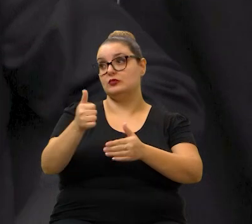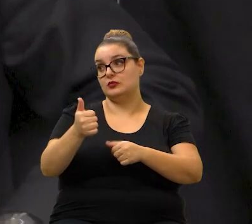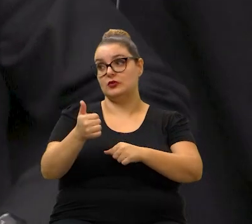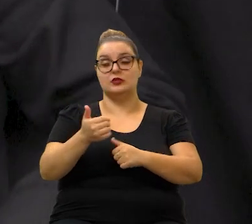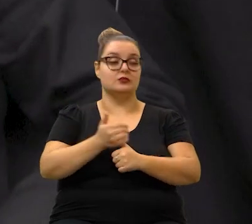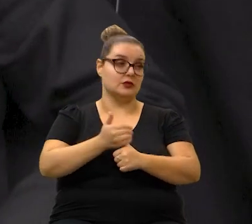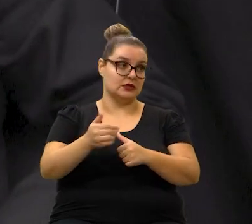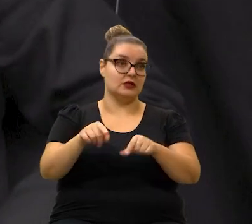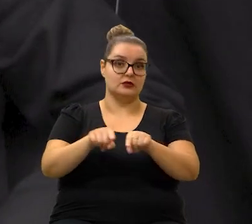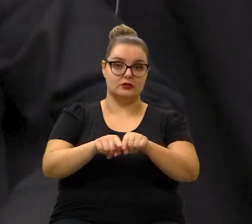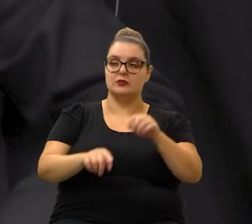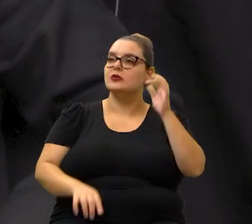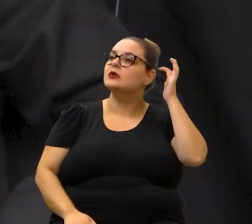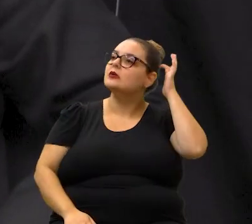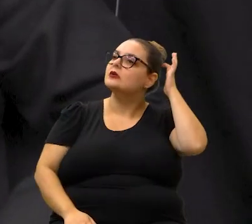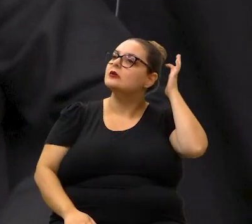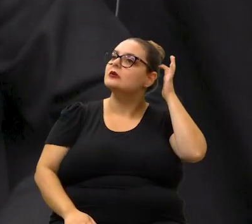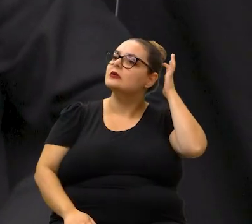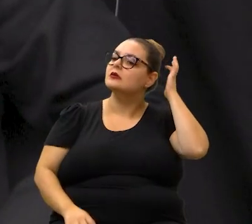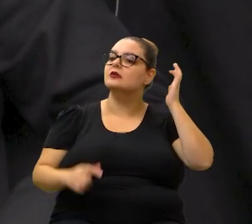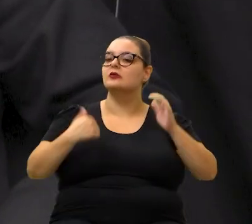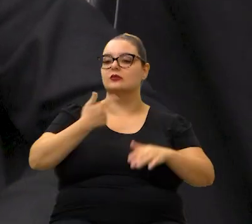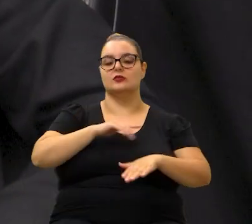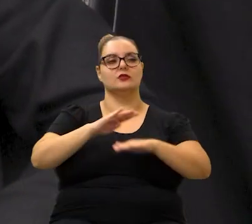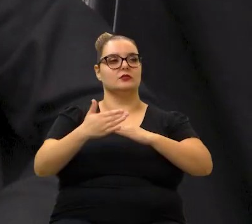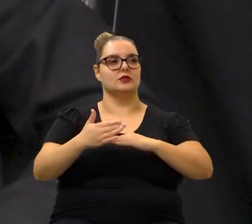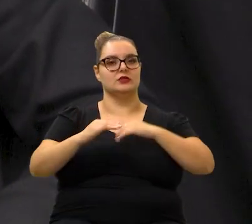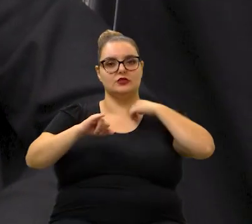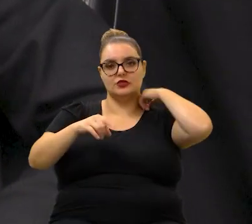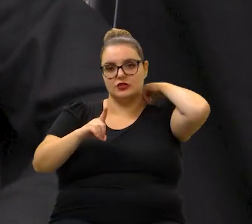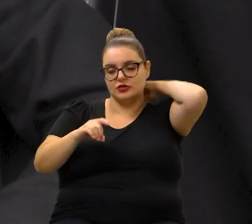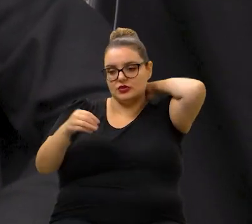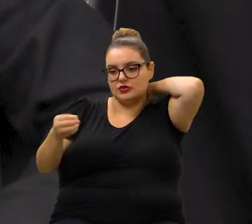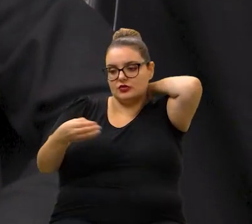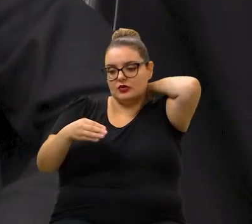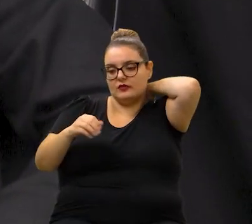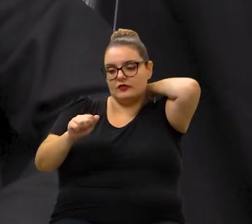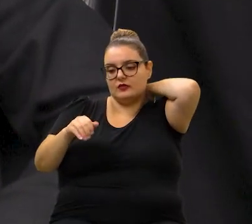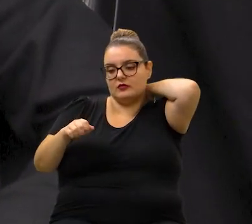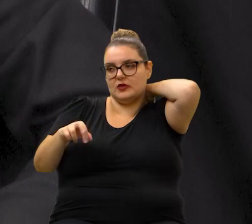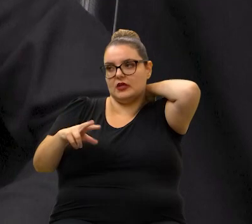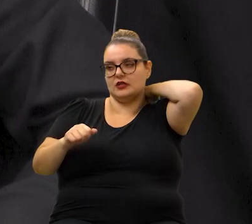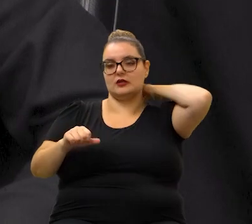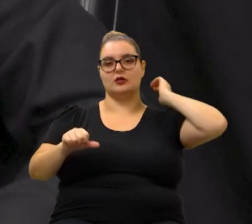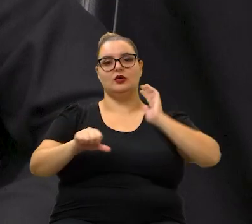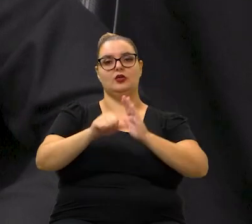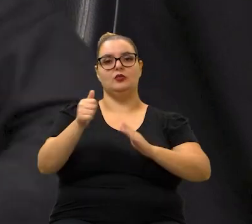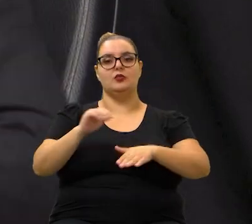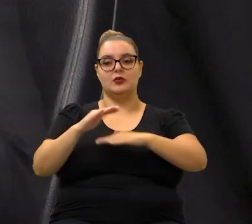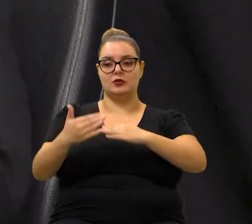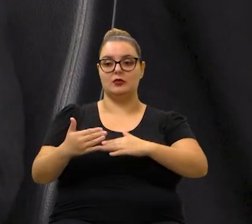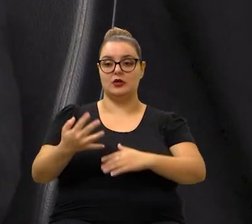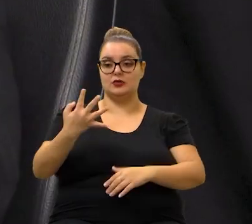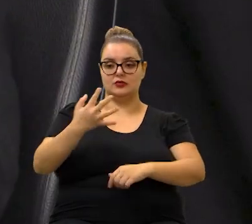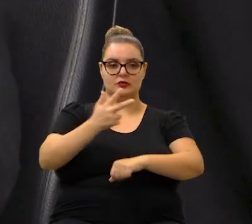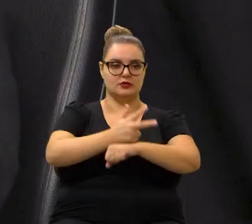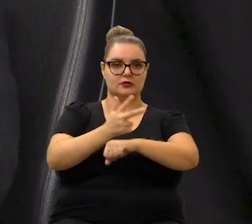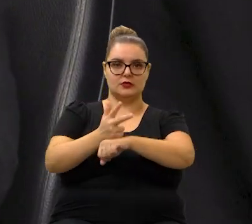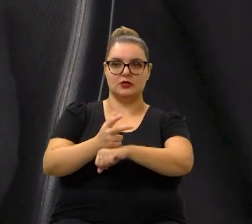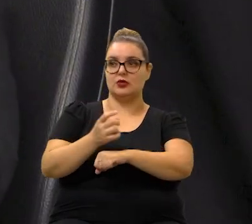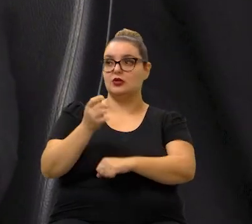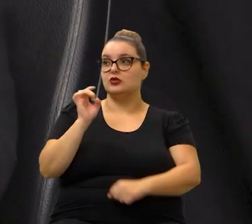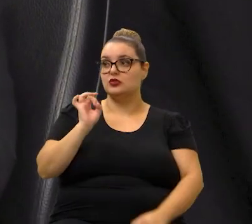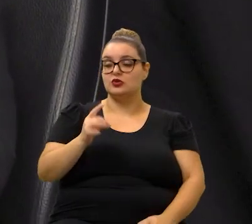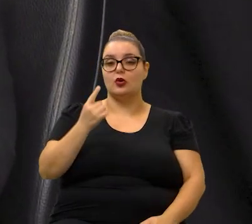mandato também e o nosso bairro Jardim Nova América foi o primeiro bairro que foi colocado às quatro câmaras que lá nós só temos uma